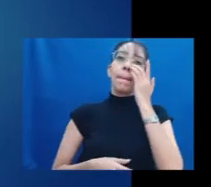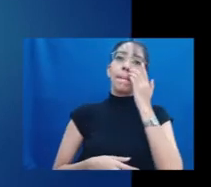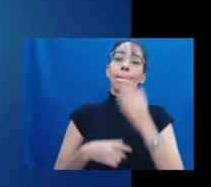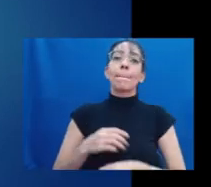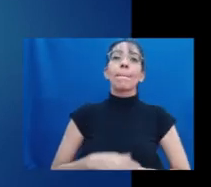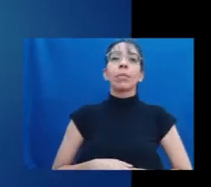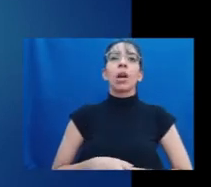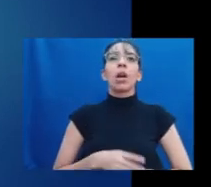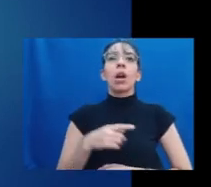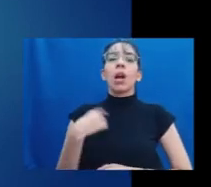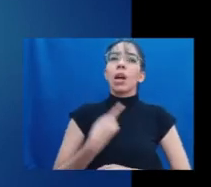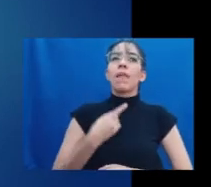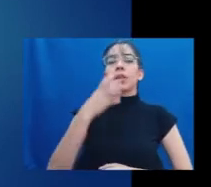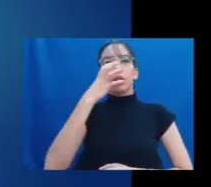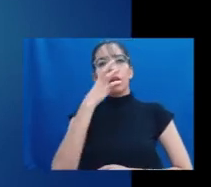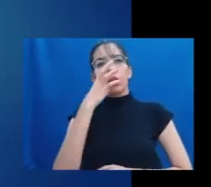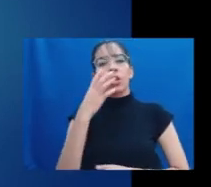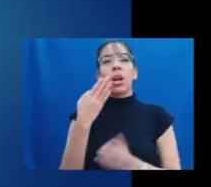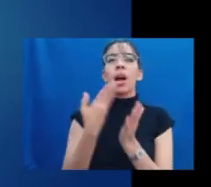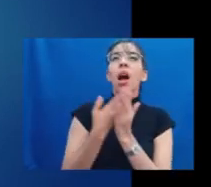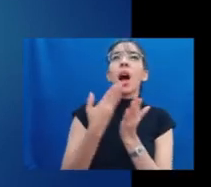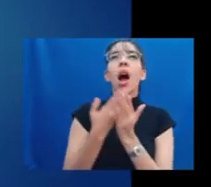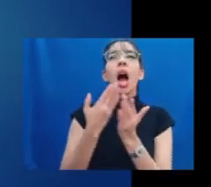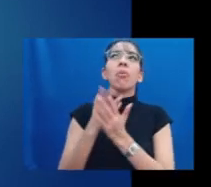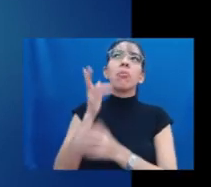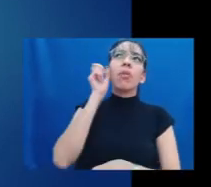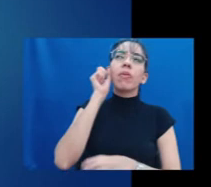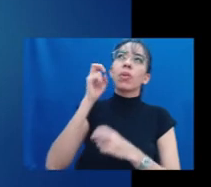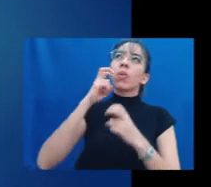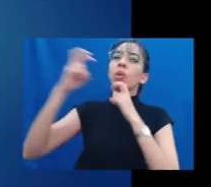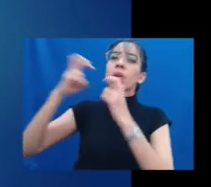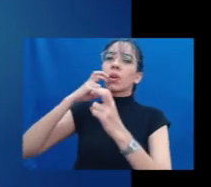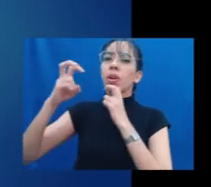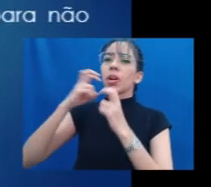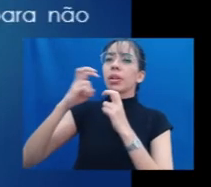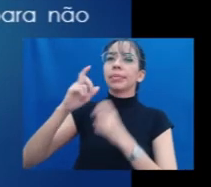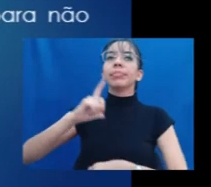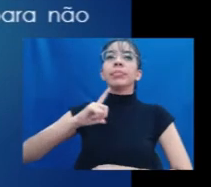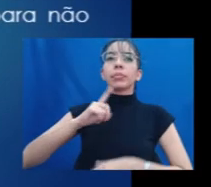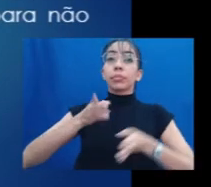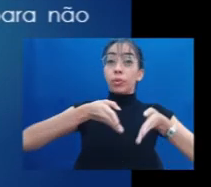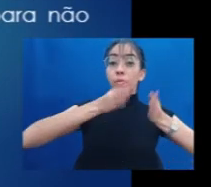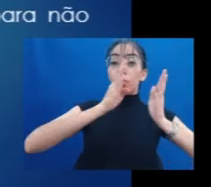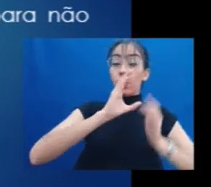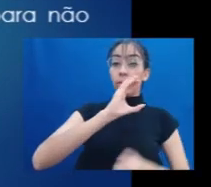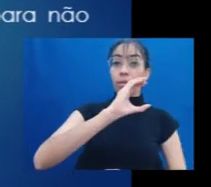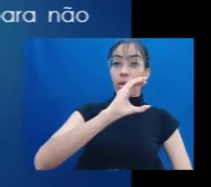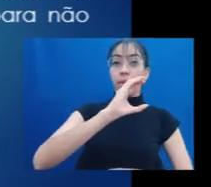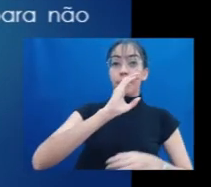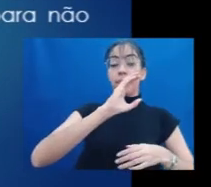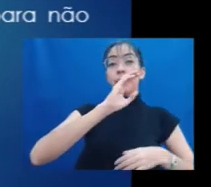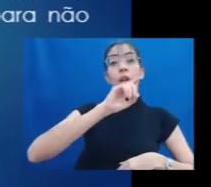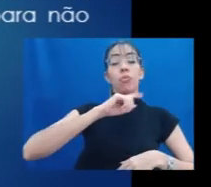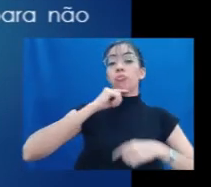no momento lá no local. Então, nós estávamos assistindo uma aula quando vimos uma gritaria. A gente ficou preso no andar de cima,